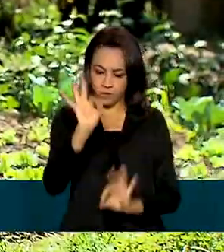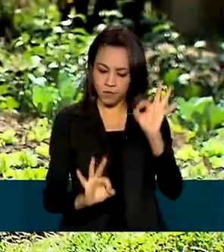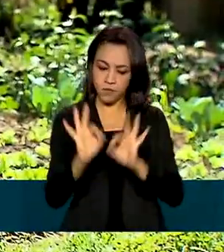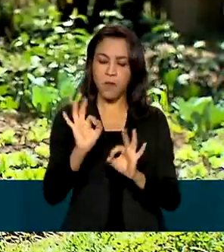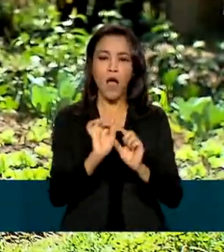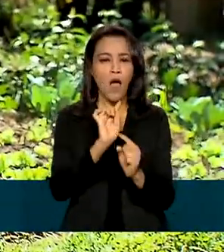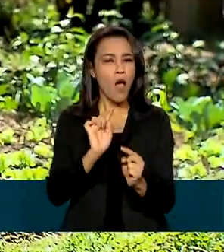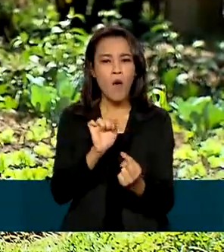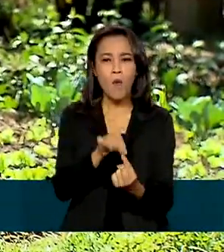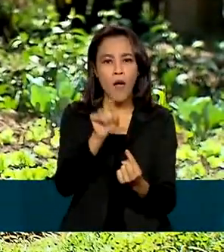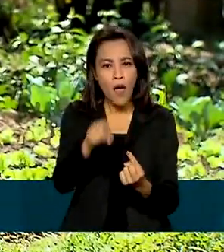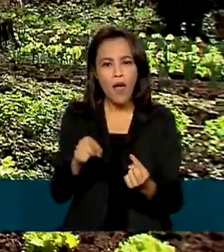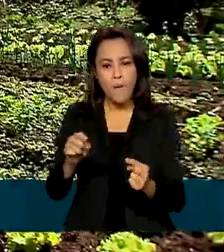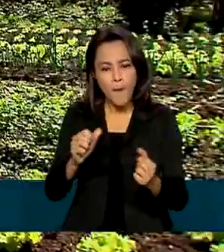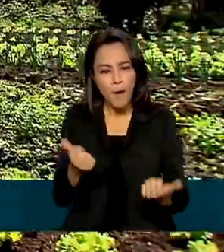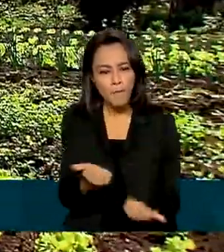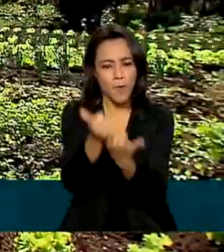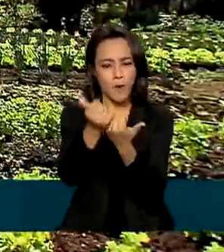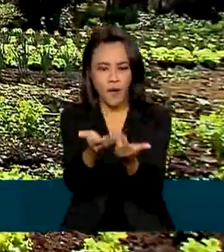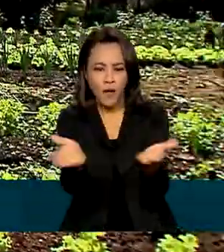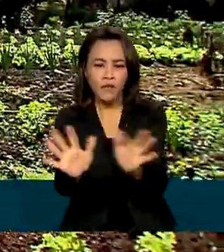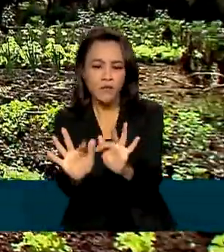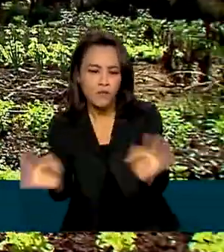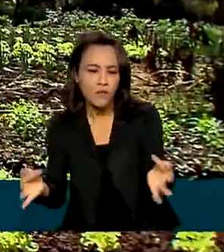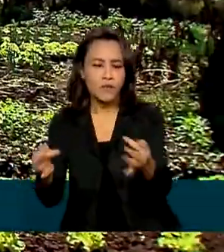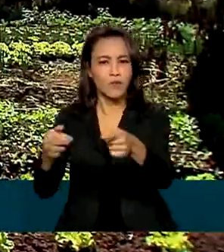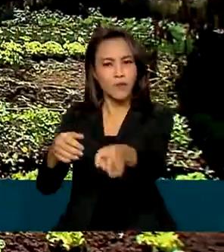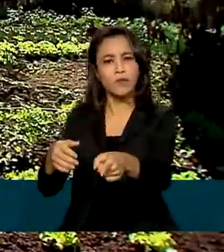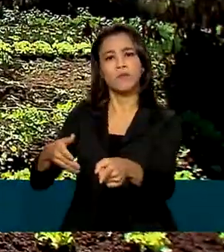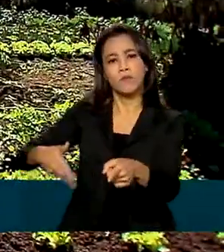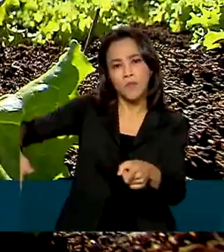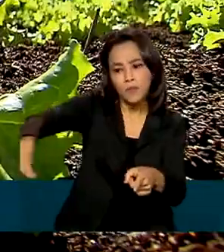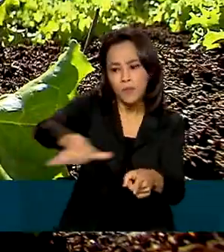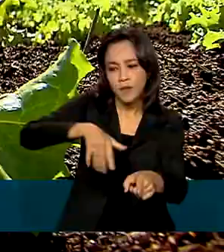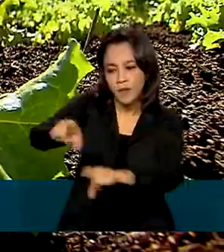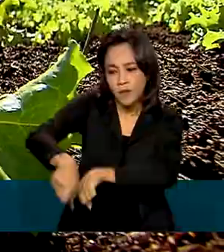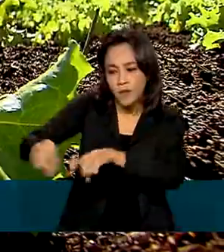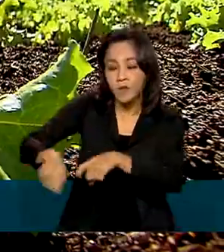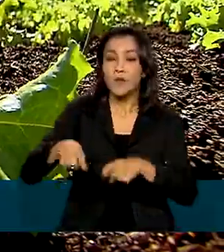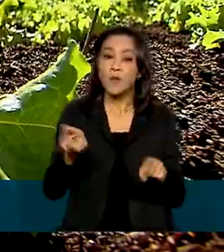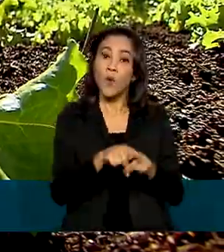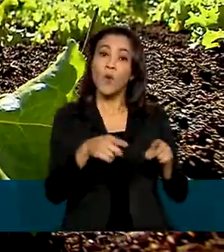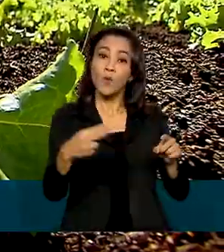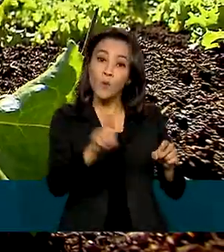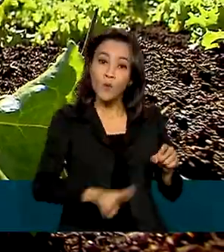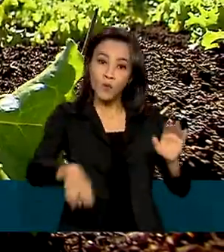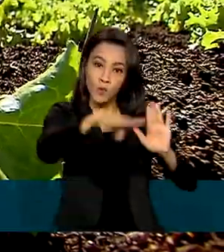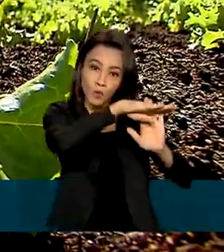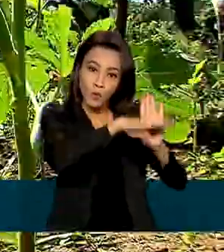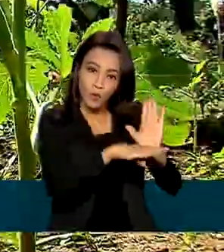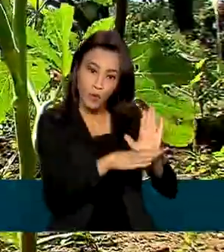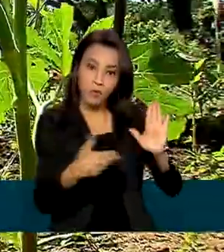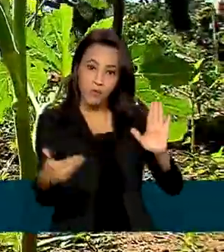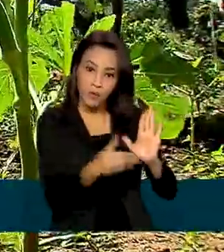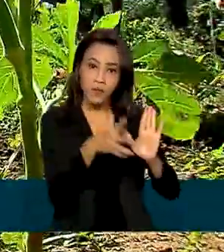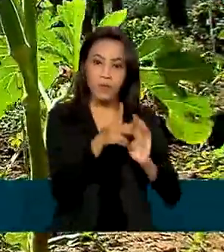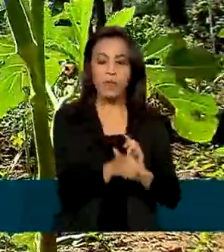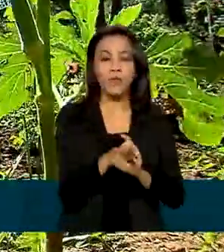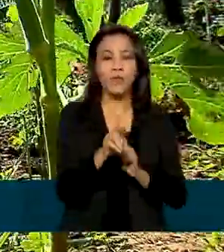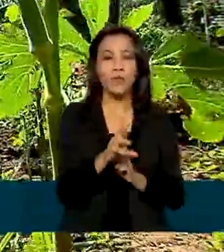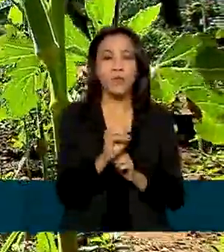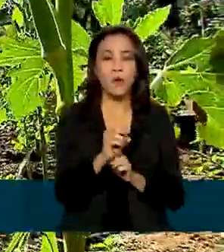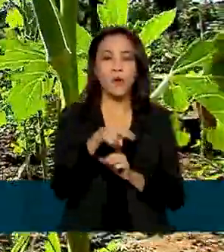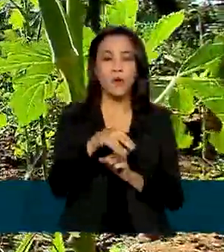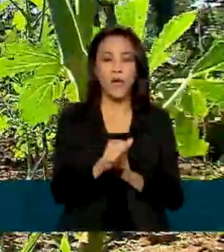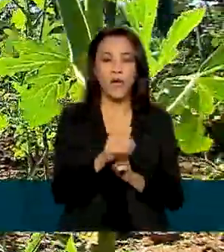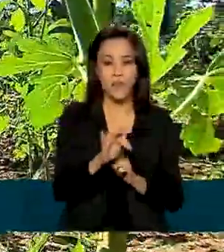pequenos e médios produtores por meio do PRONAF, Programa Nacional de Fortalecimento da Agricultura Familiar, e do PRONAMP,